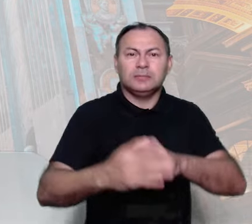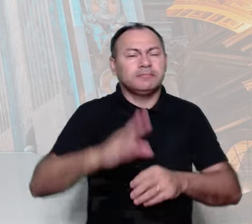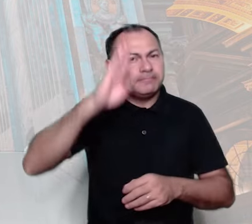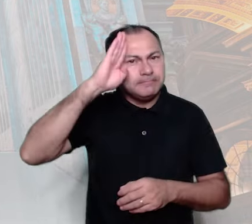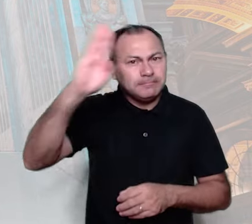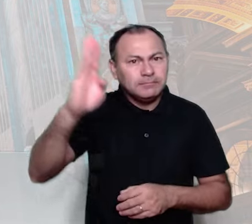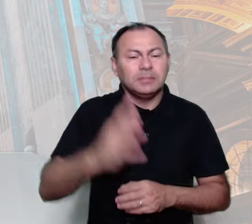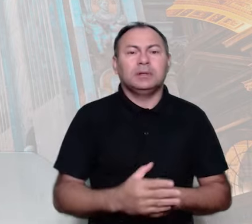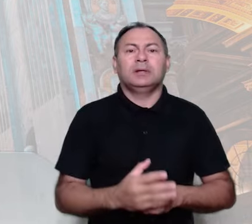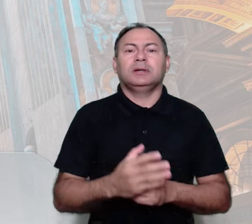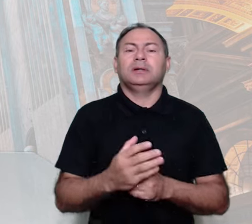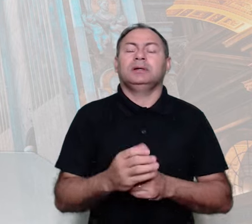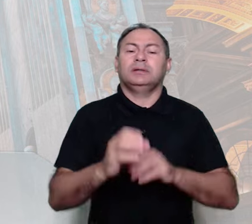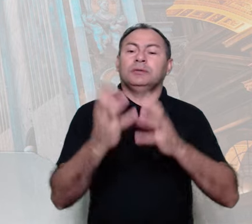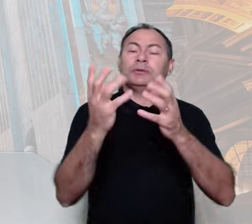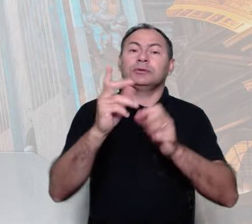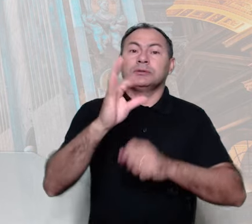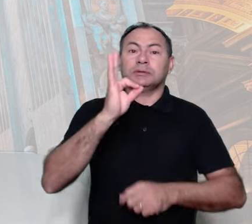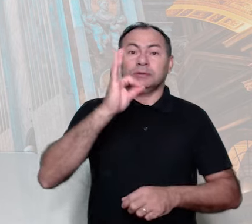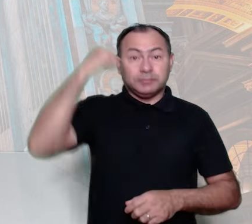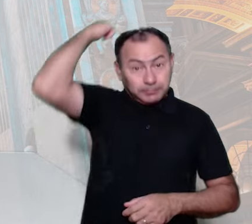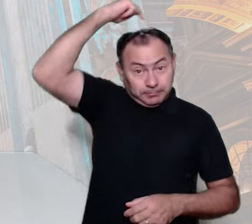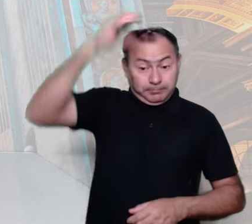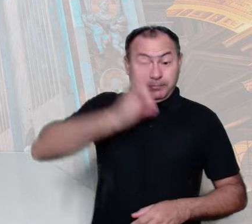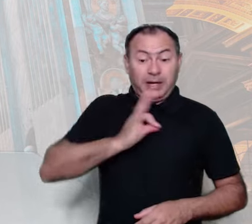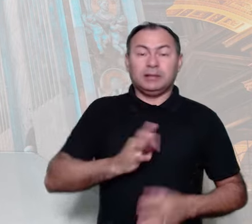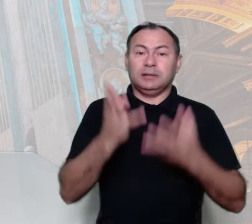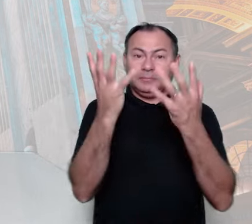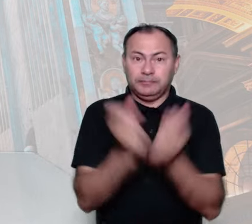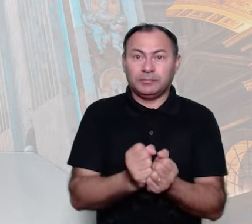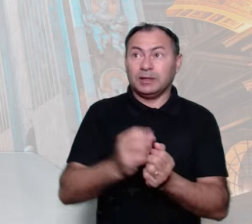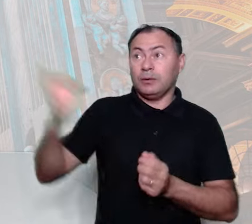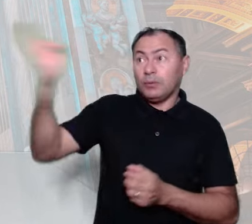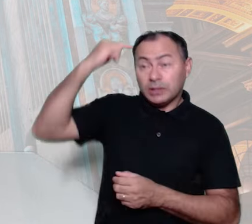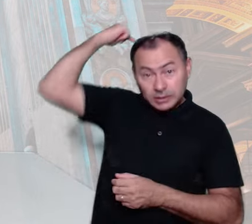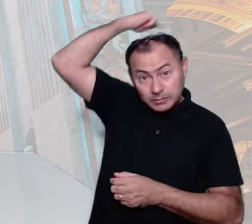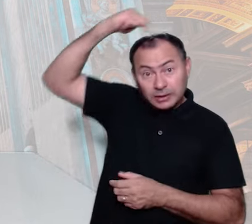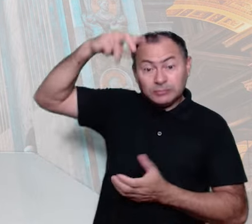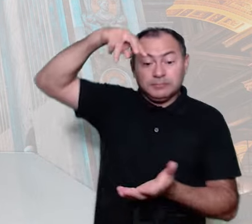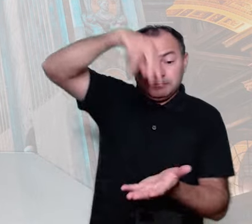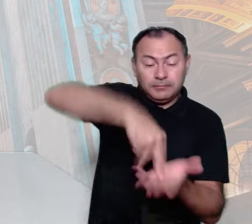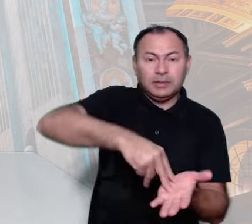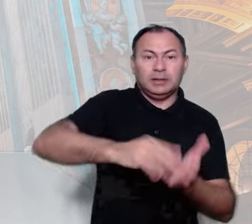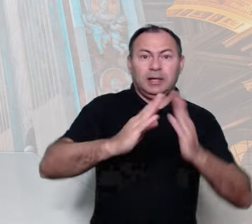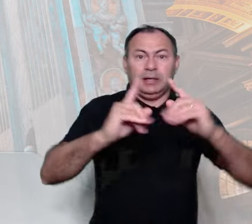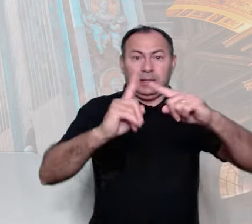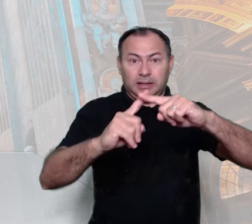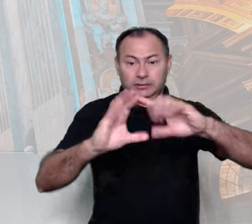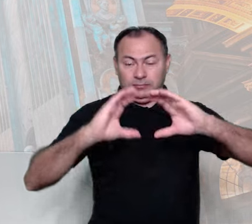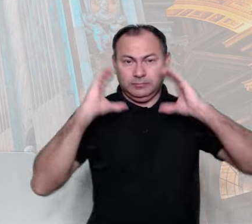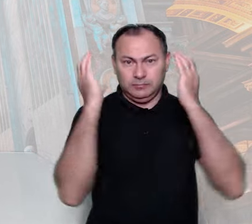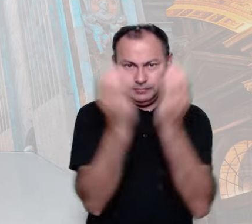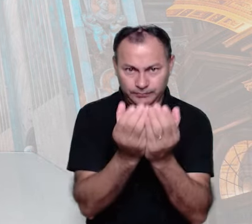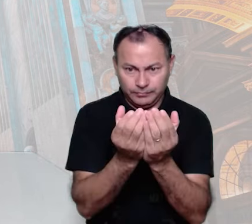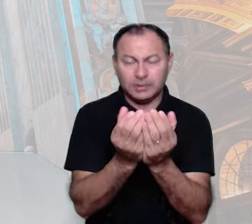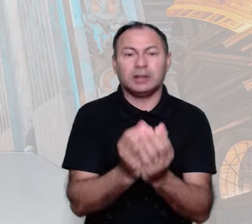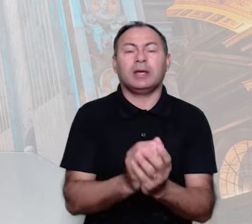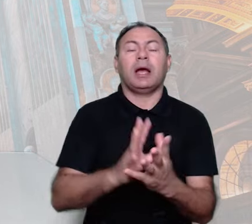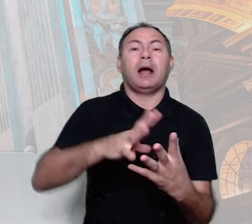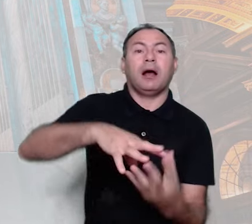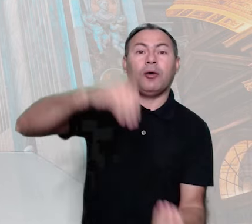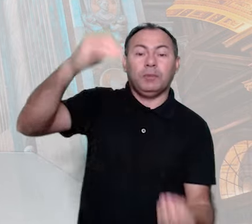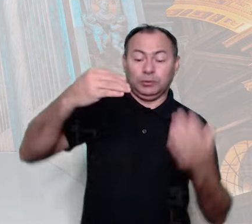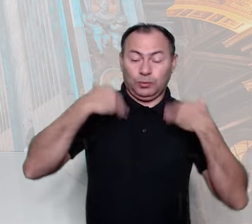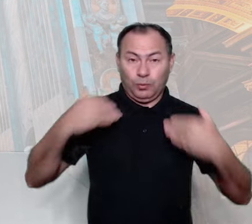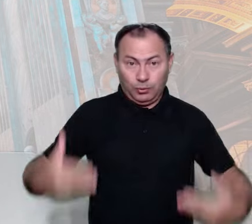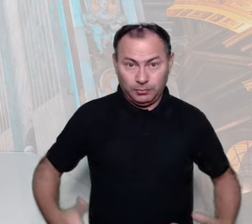o ensinamento fundamental colhido dos santos padres, que o Espírito Santo habita tanto na Igreja como unitariamente, é